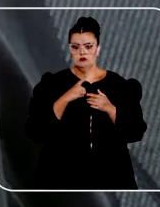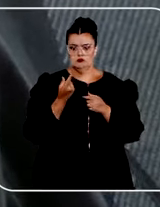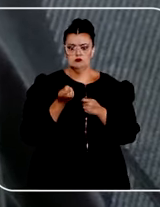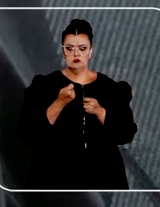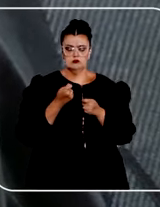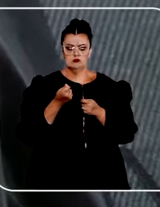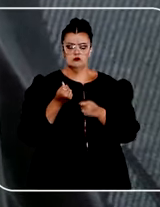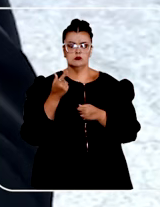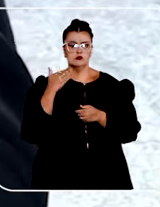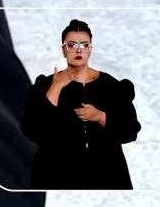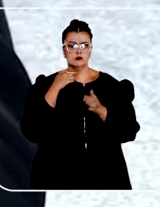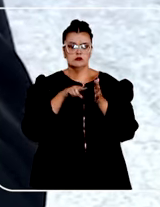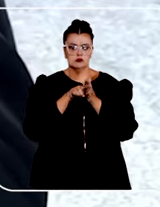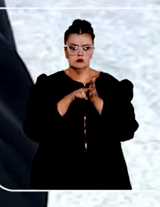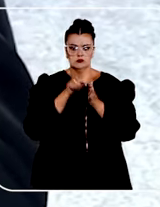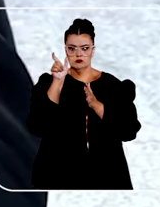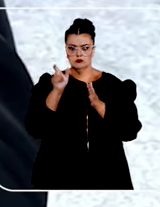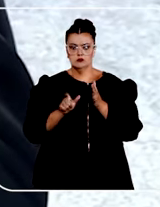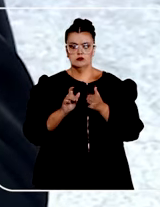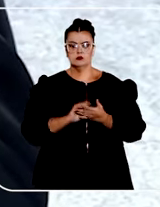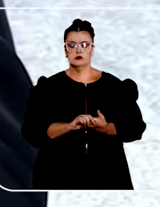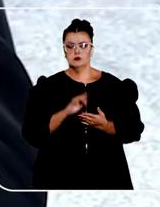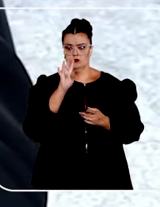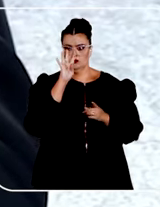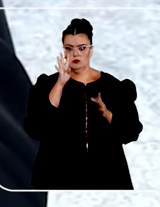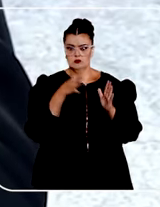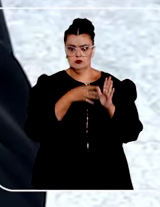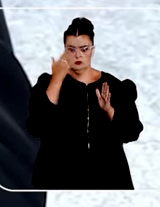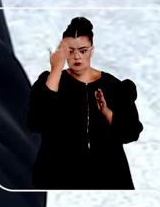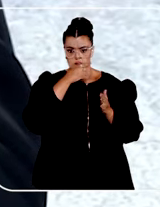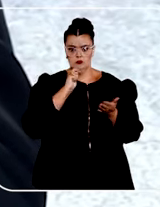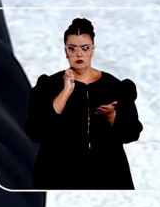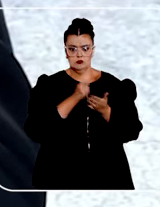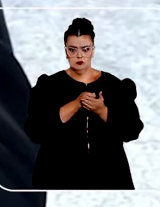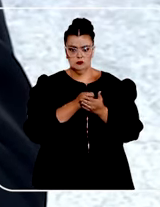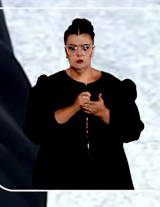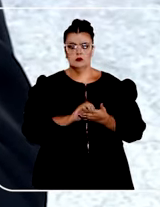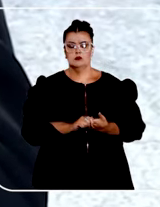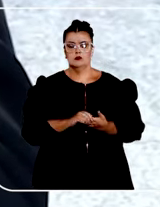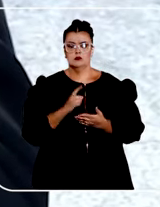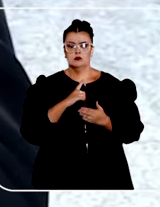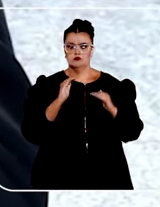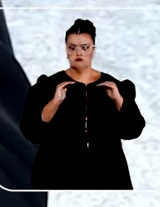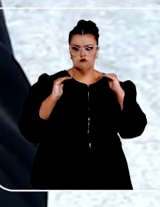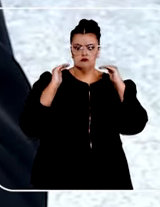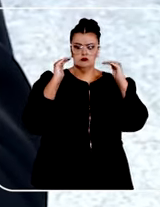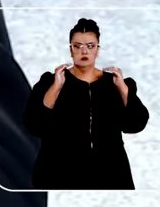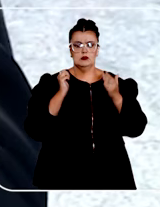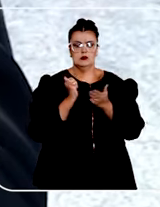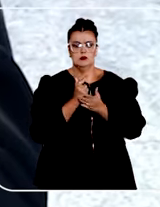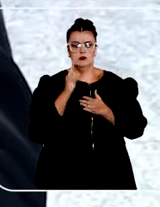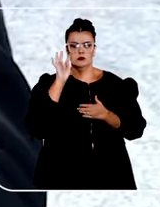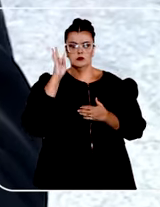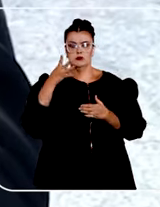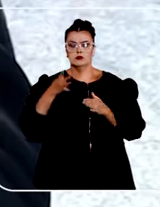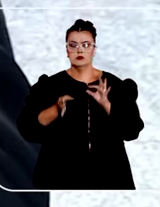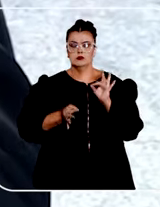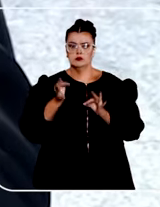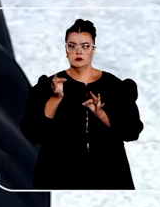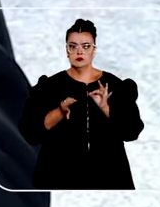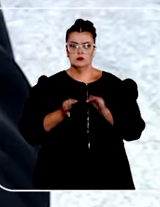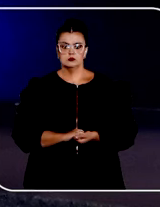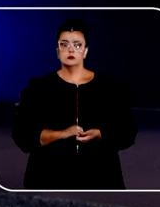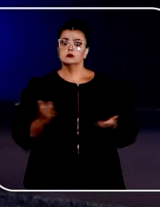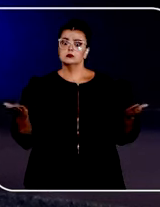partes investigadas operações que conforme acusação seriam prova dos pagamentos realizados aos magistrados para compra das decisões